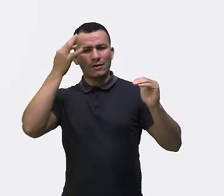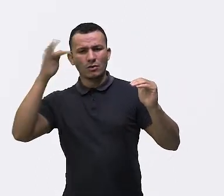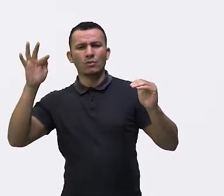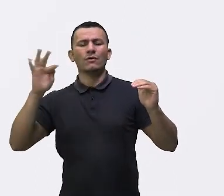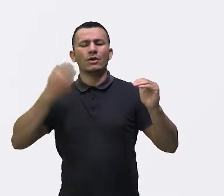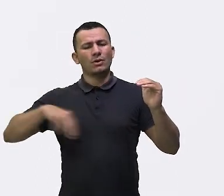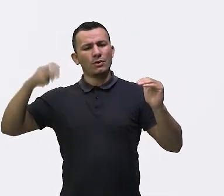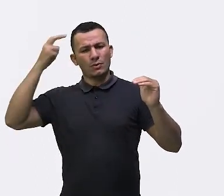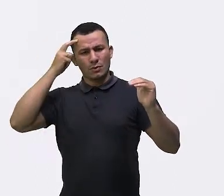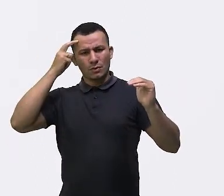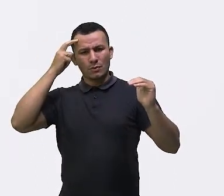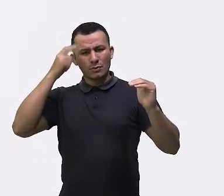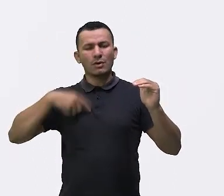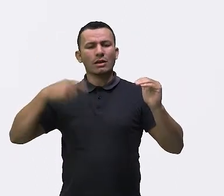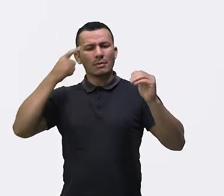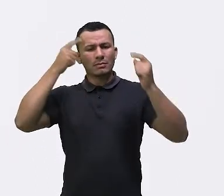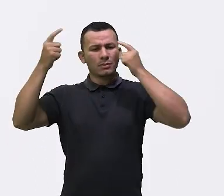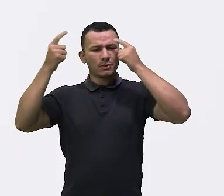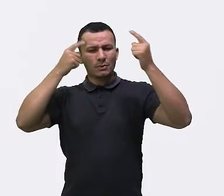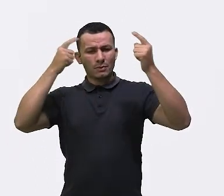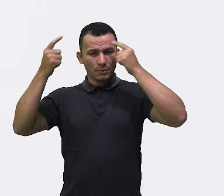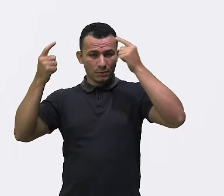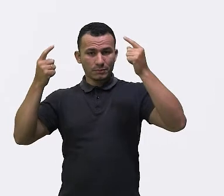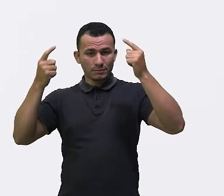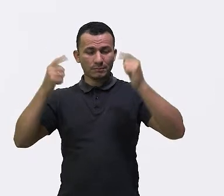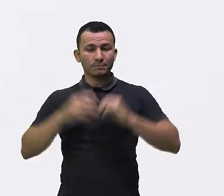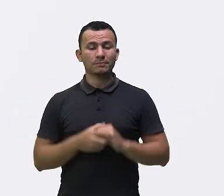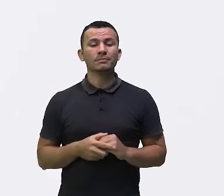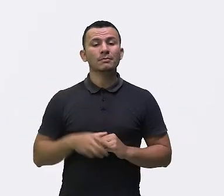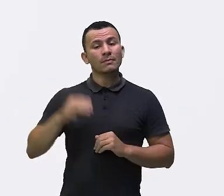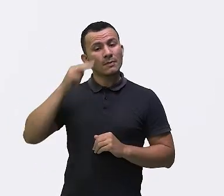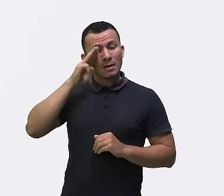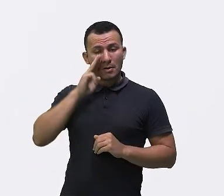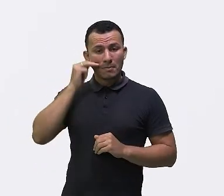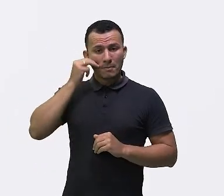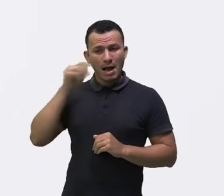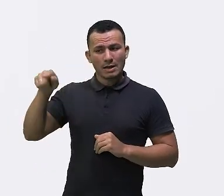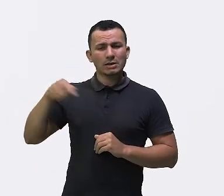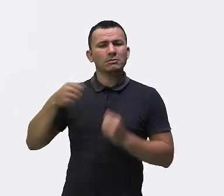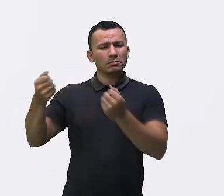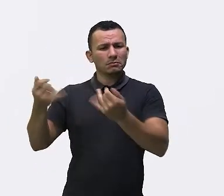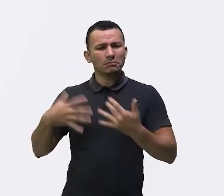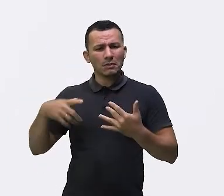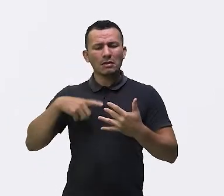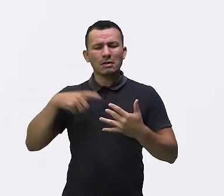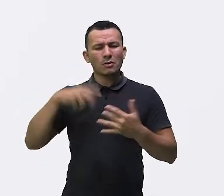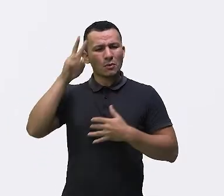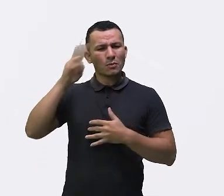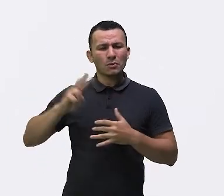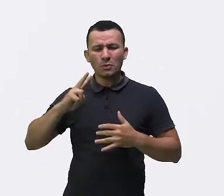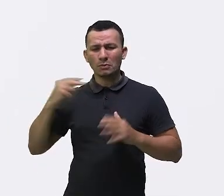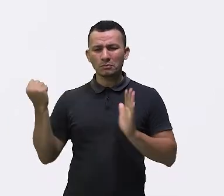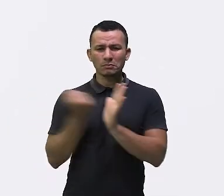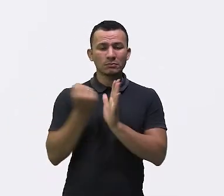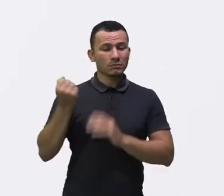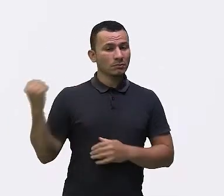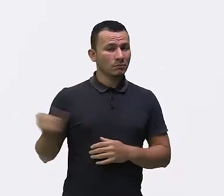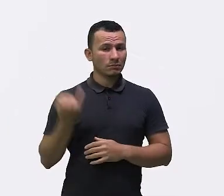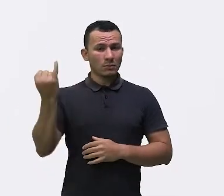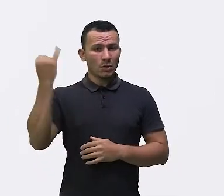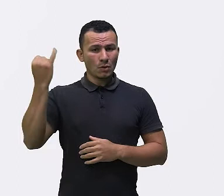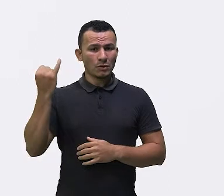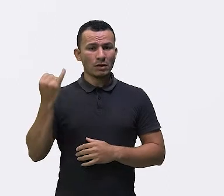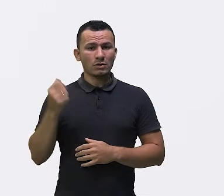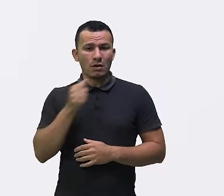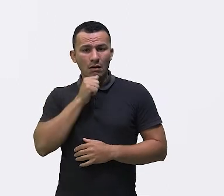a cultura e as ideias, não é verdade? Marx deixou um legado muito importante e ele está presente